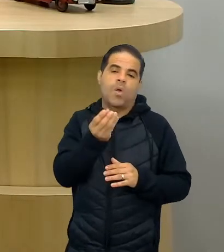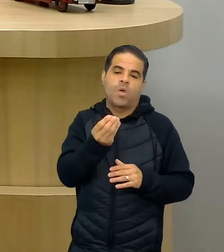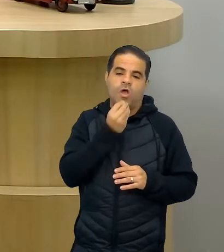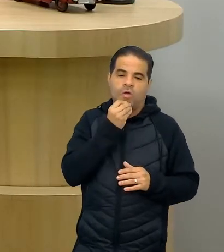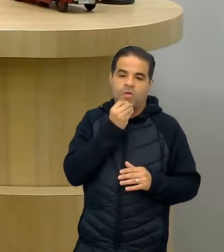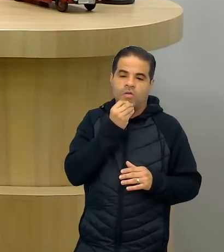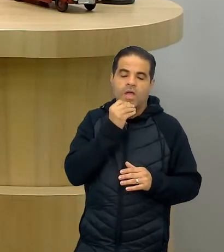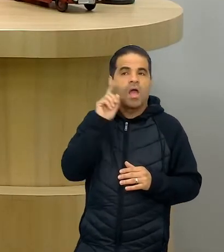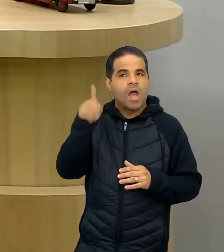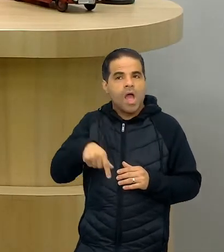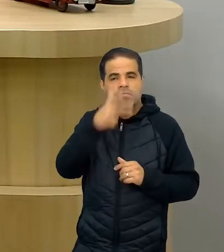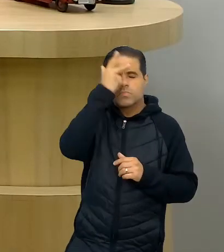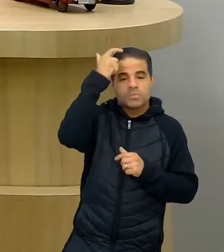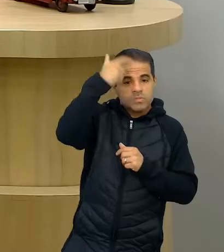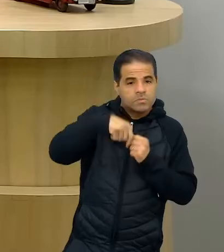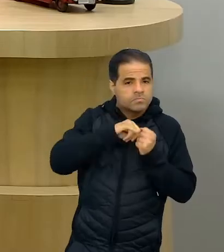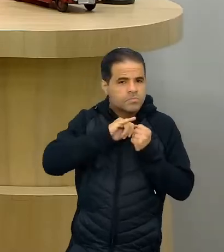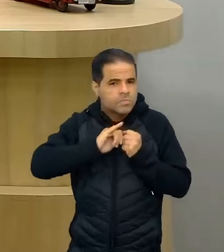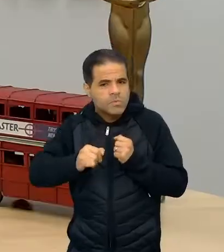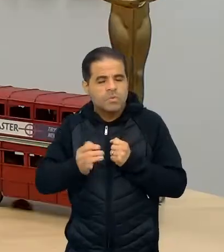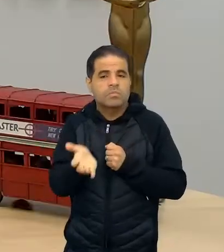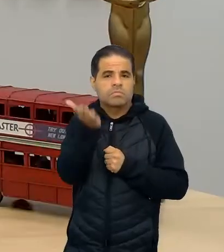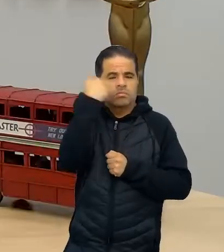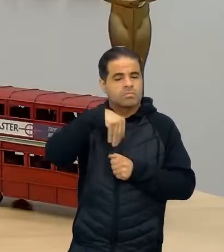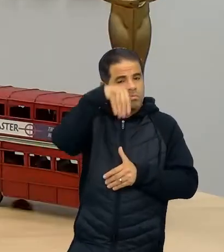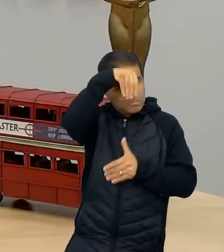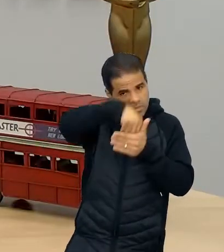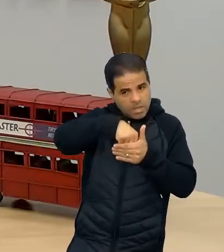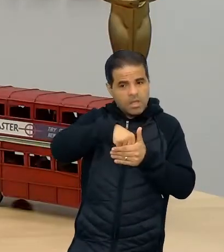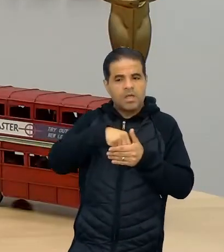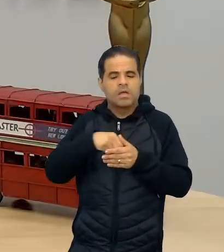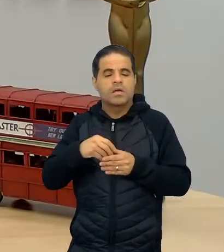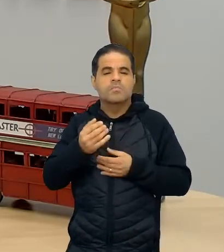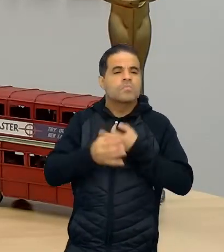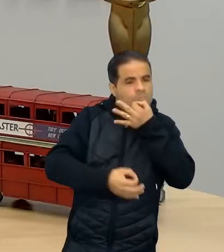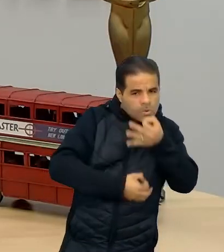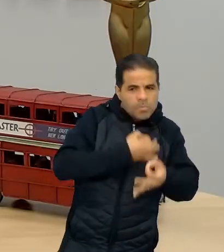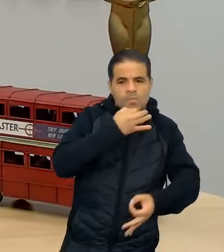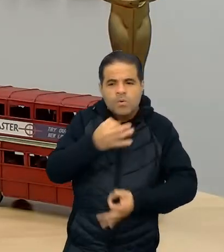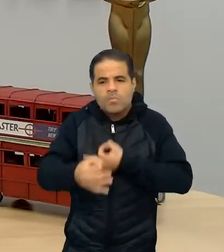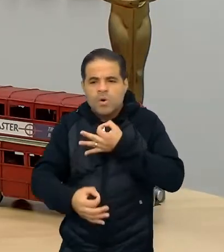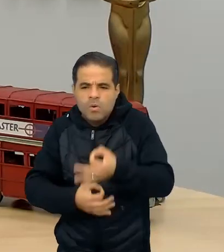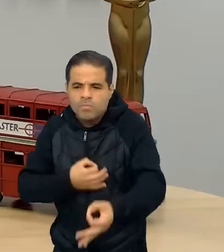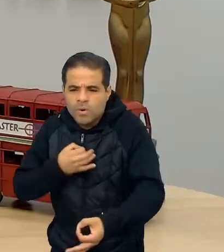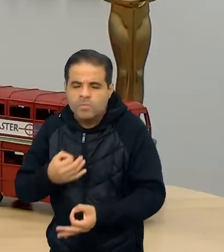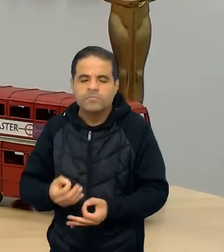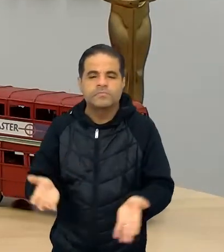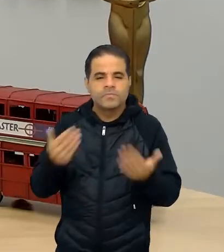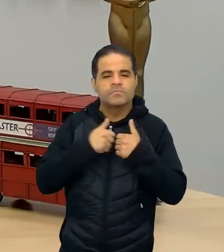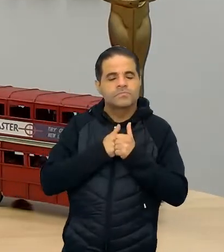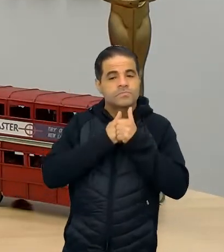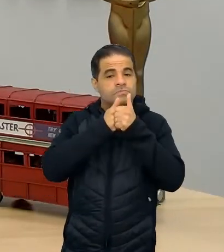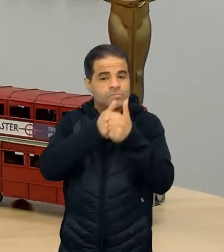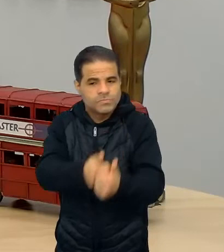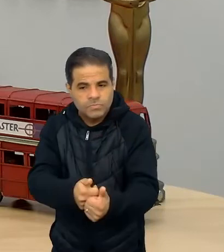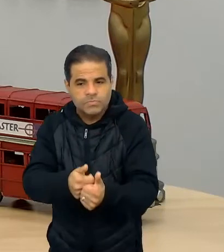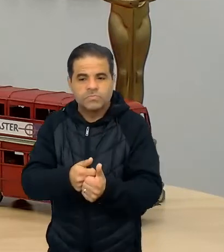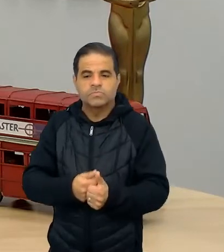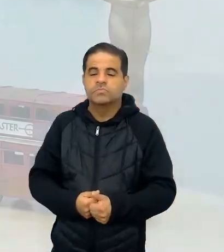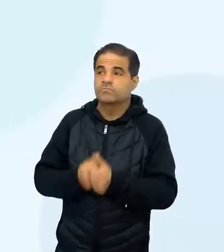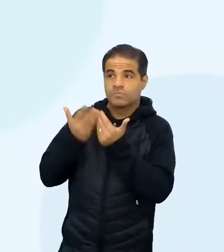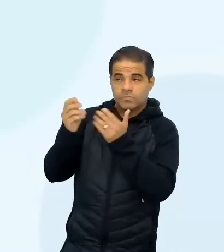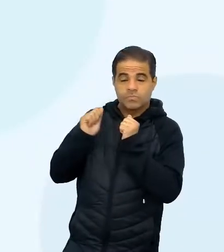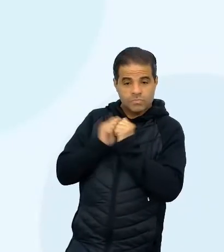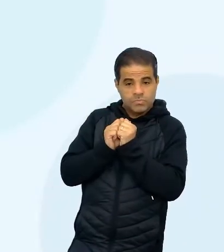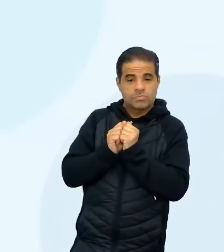que vontade. Um locutor dentro de realmente, você. Um locutor dentro de você, um comentarista, e é isso. Vamos acompanhar comigo aí no